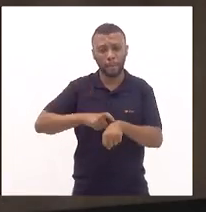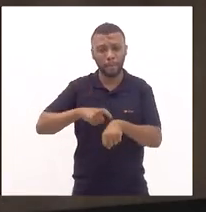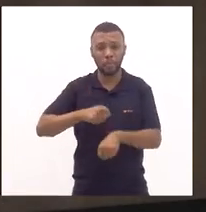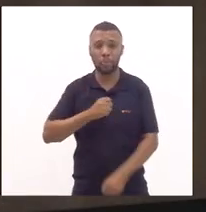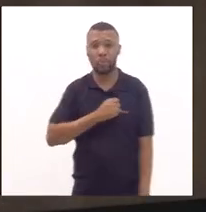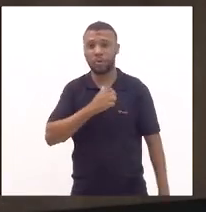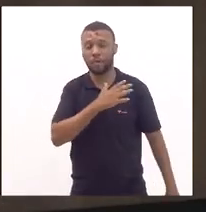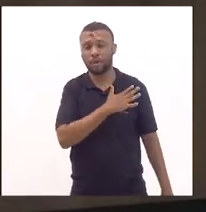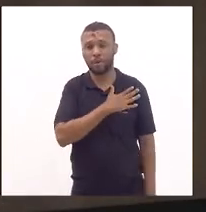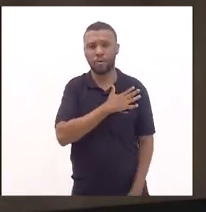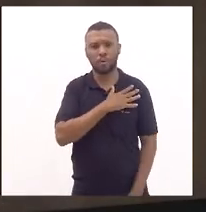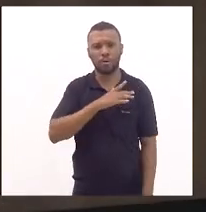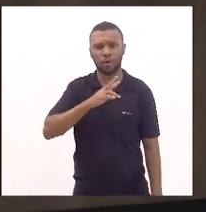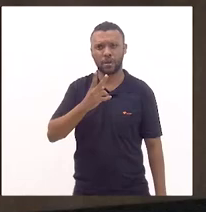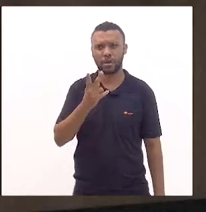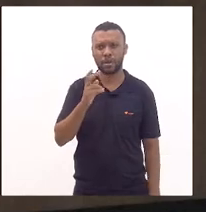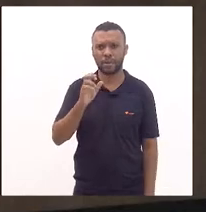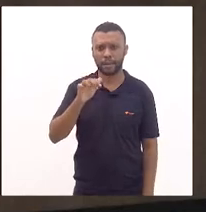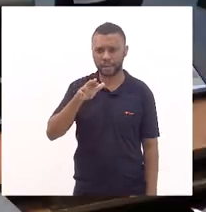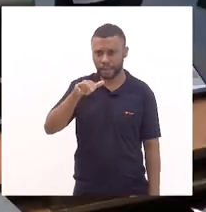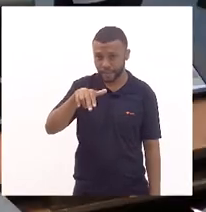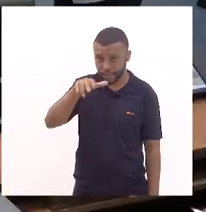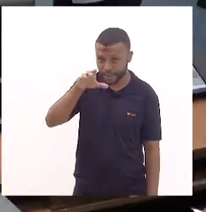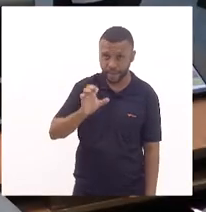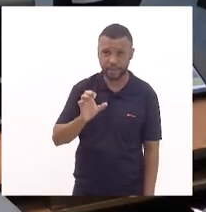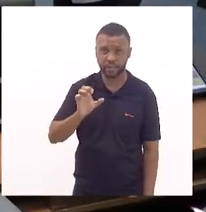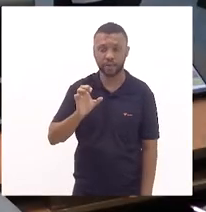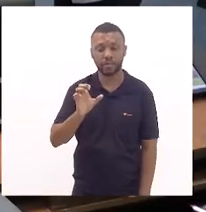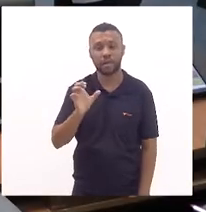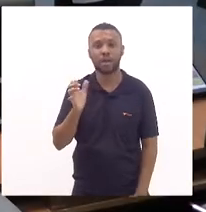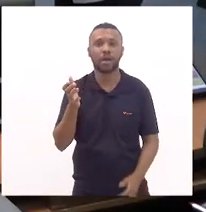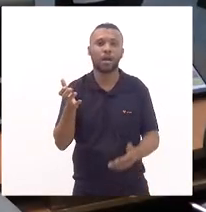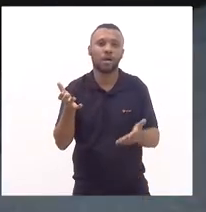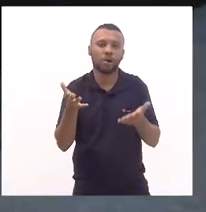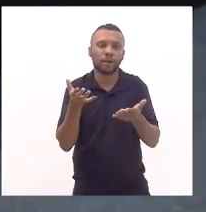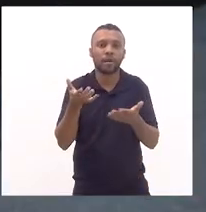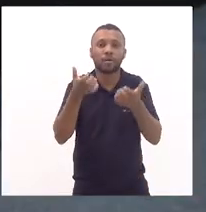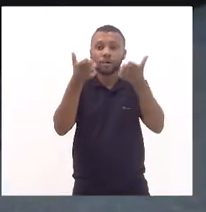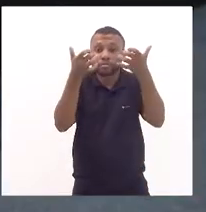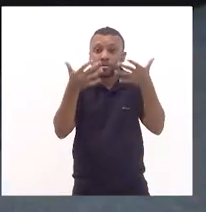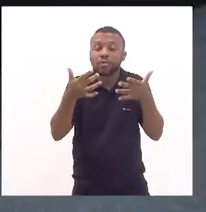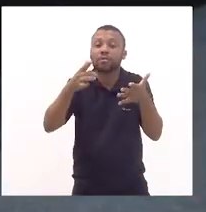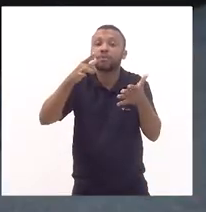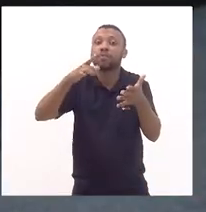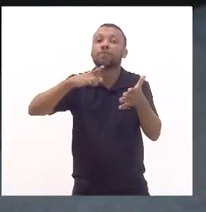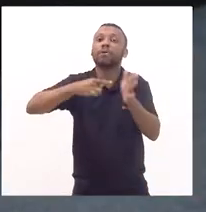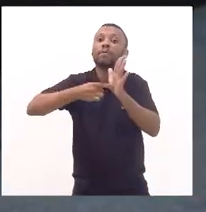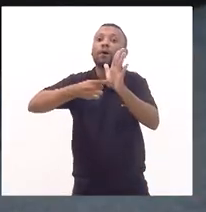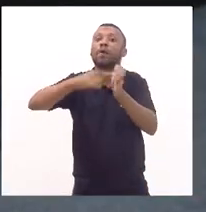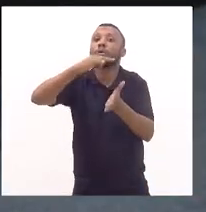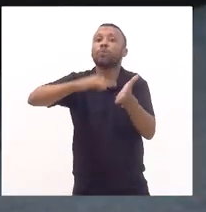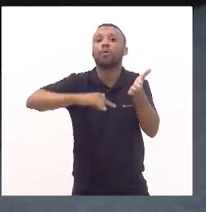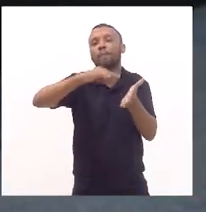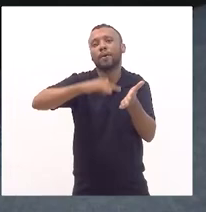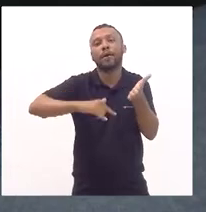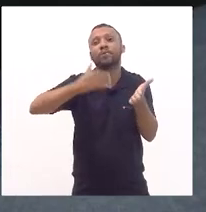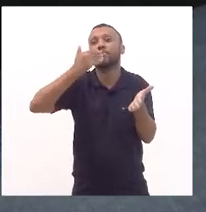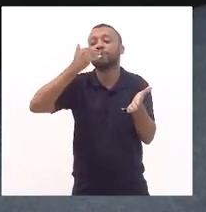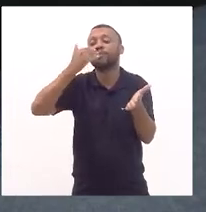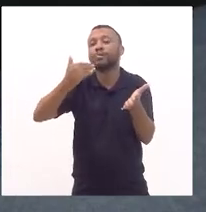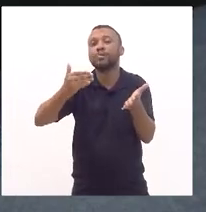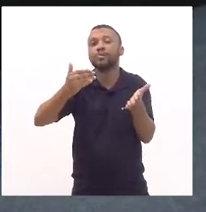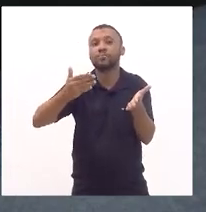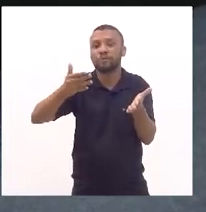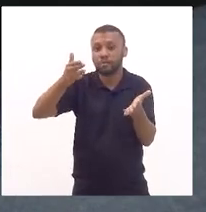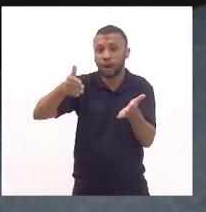Polícia Militar, Coronel Henrique. E aí eu quero aqui, senhor presidente, dizer que tem um documento pedindo ao